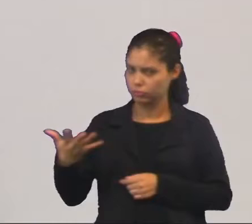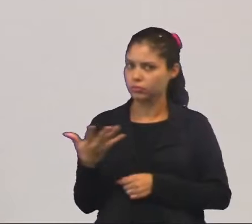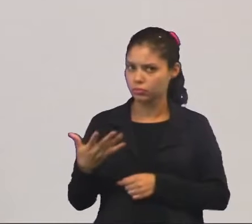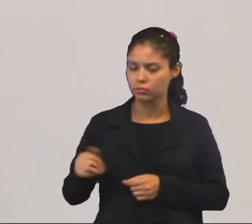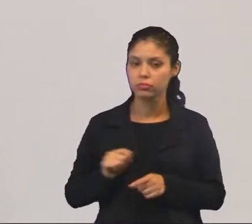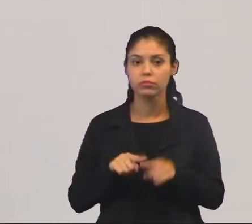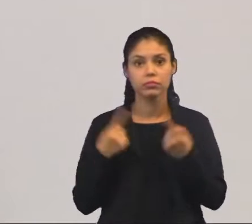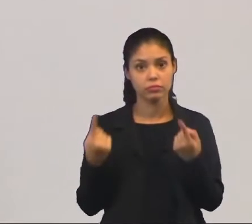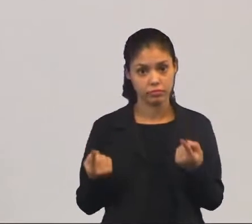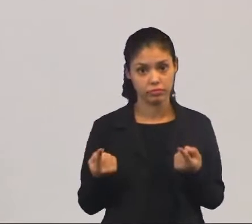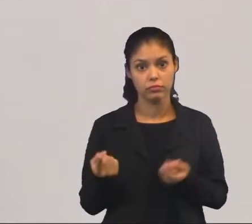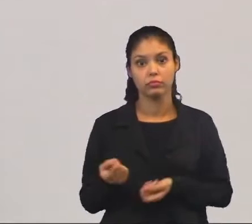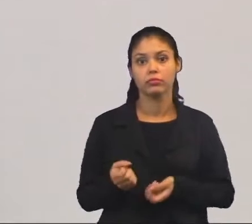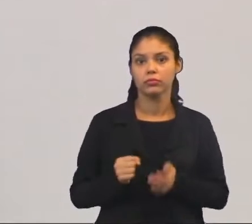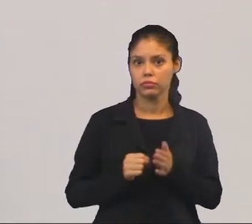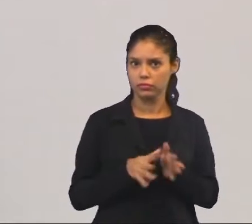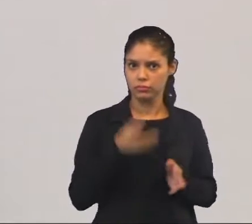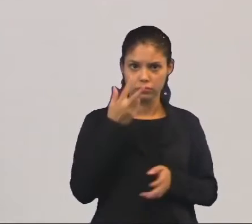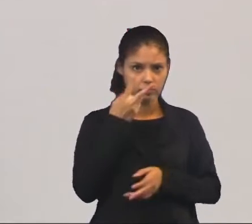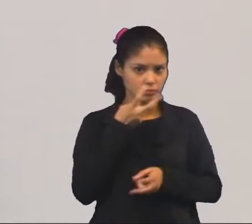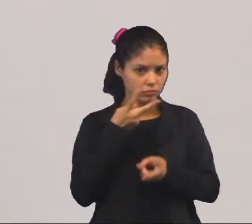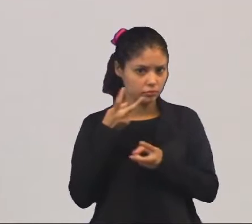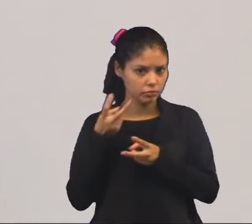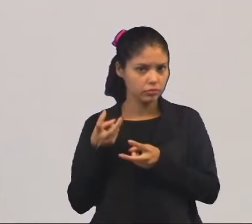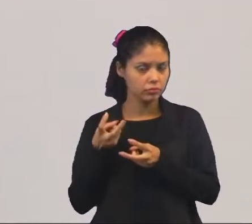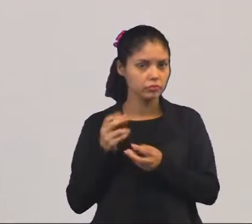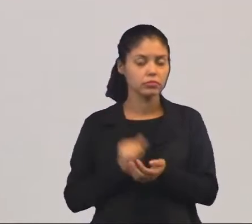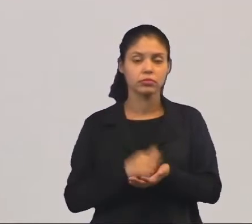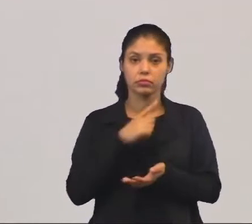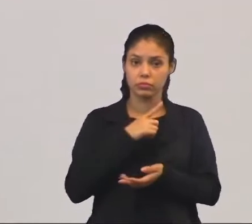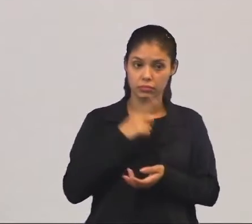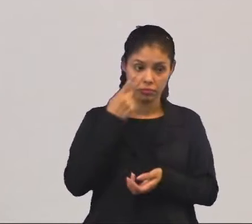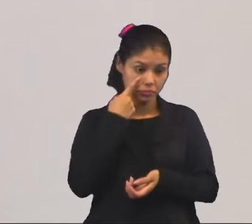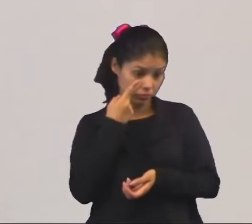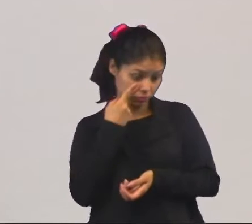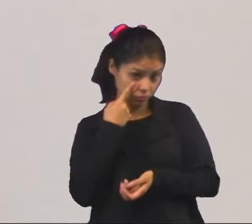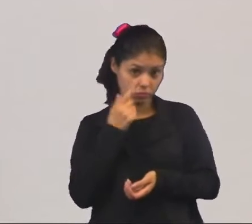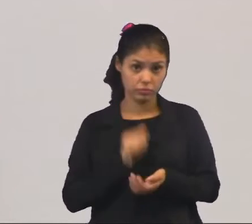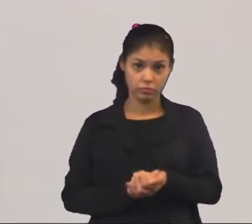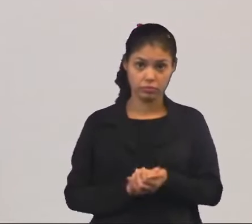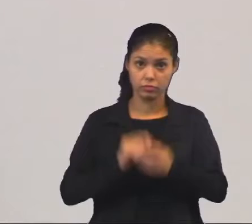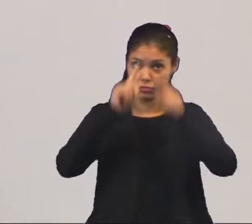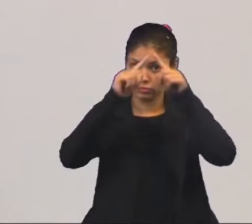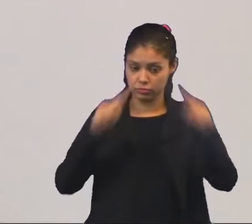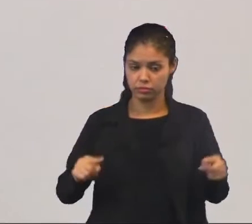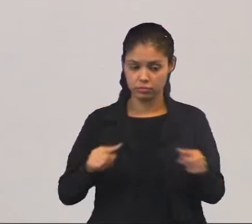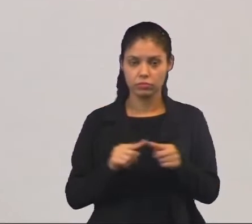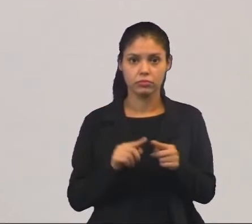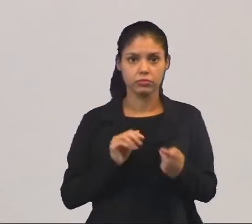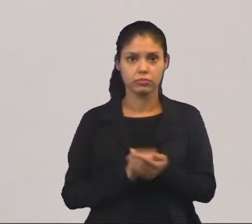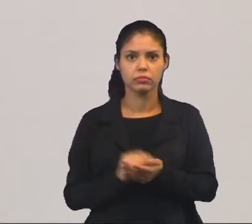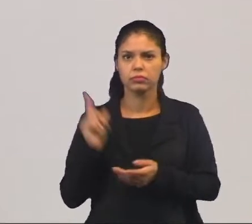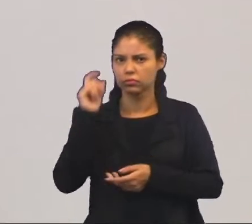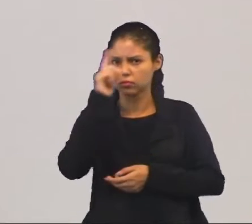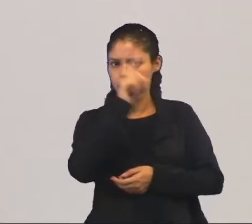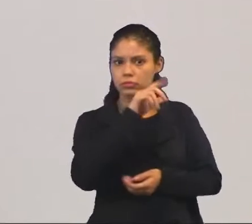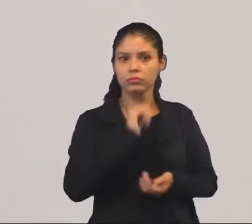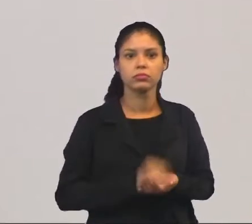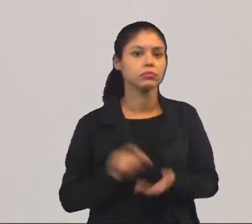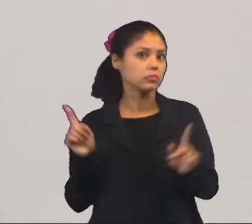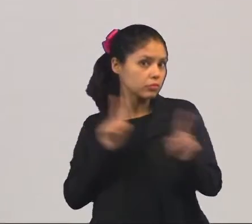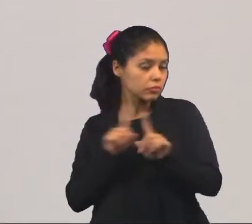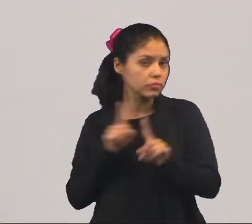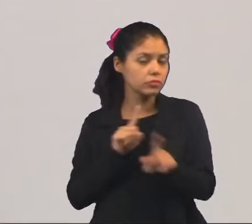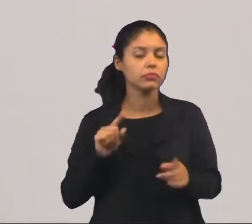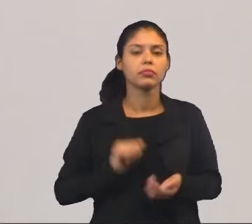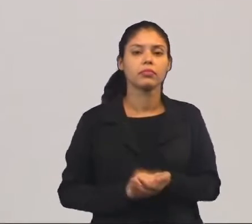básica, mas porém de muita observação. Tem gente que olha e diz, olha, mexer com triângulo, mexer com área é difícil.